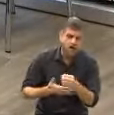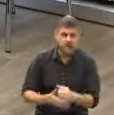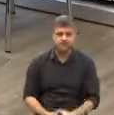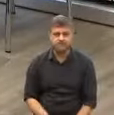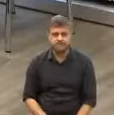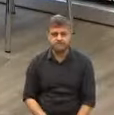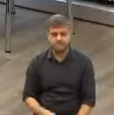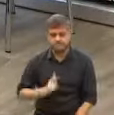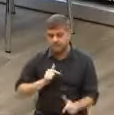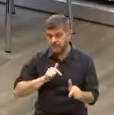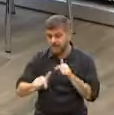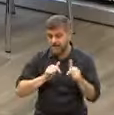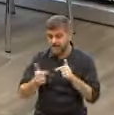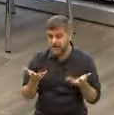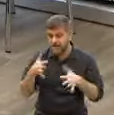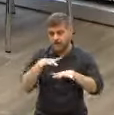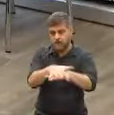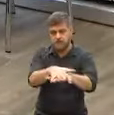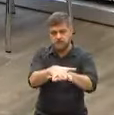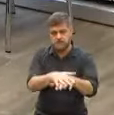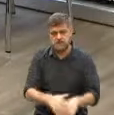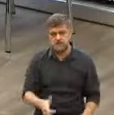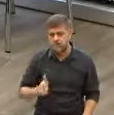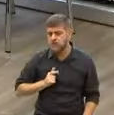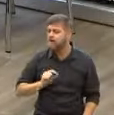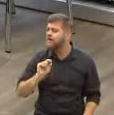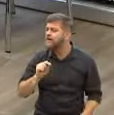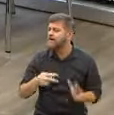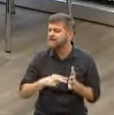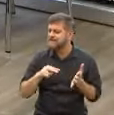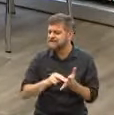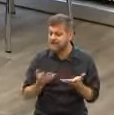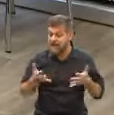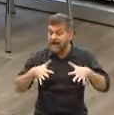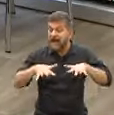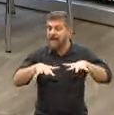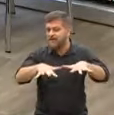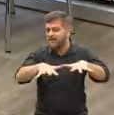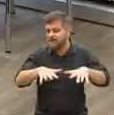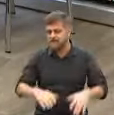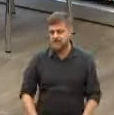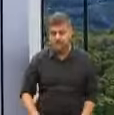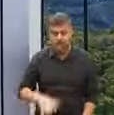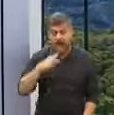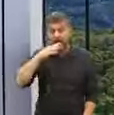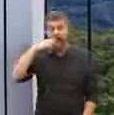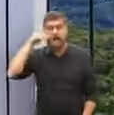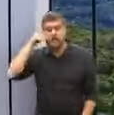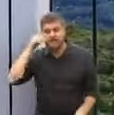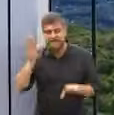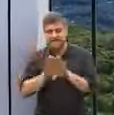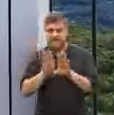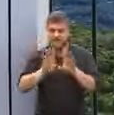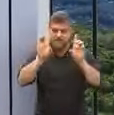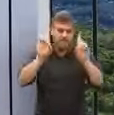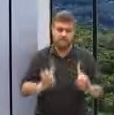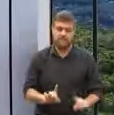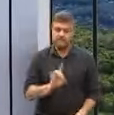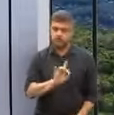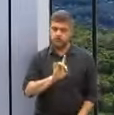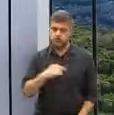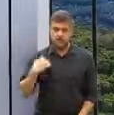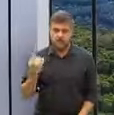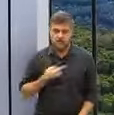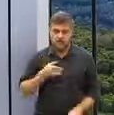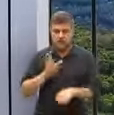fundamental. A gente tem que trabalhar com a inclusão plena. E quando eu falo inclusão plena, não é só do deficiente, é do adolescente também. Porque não